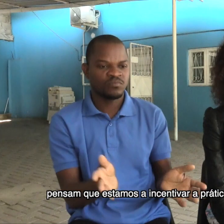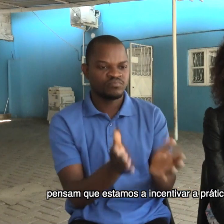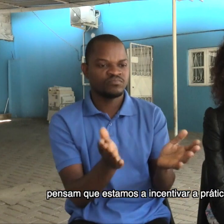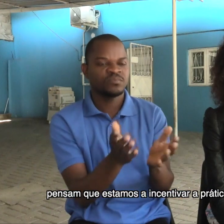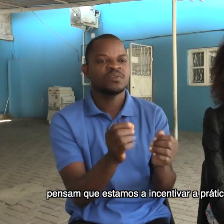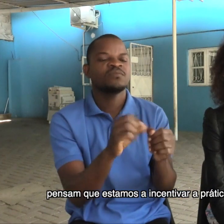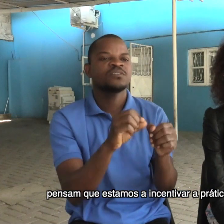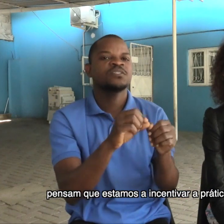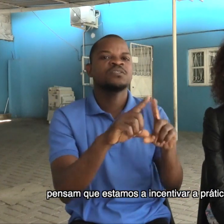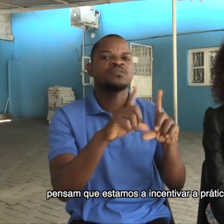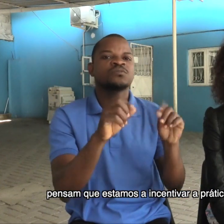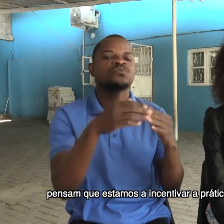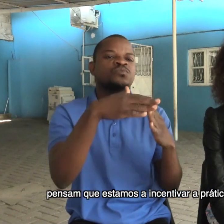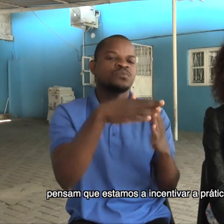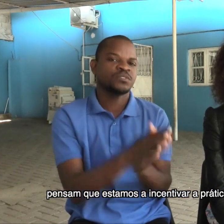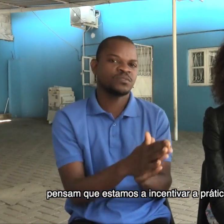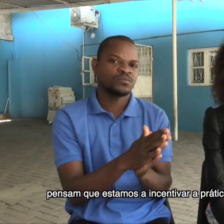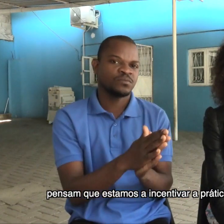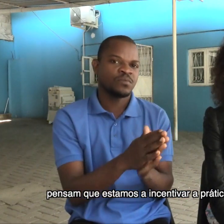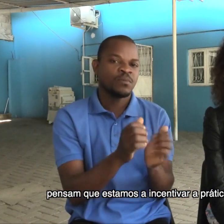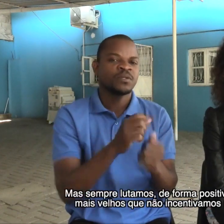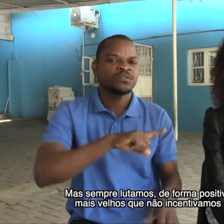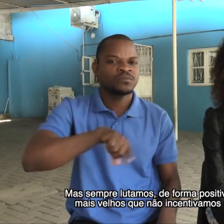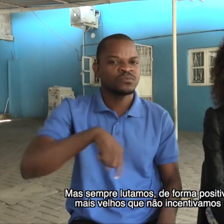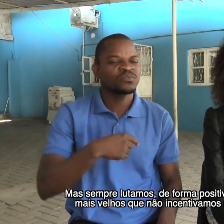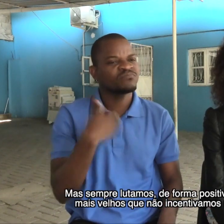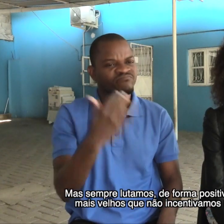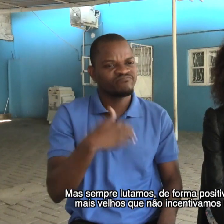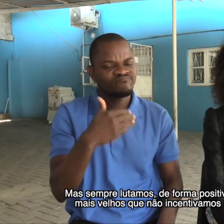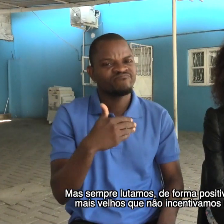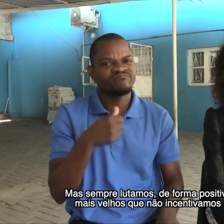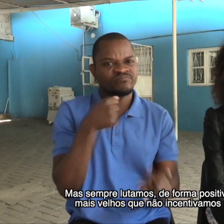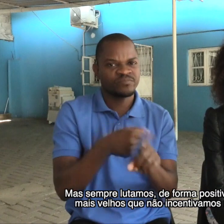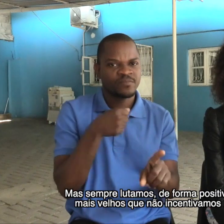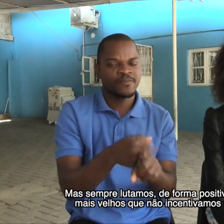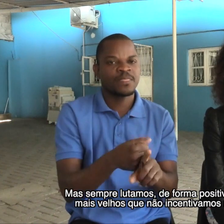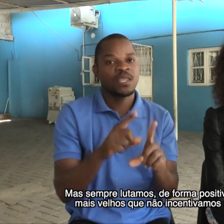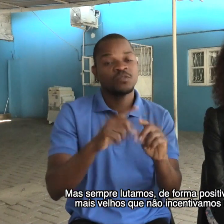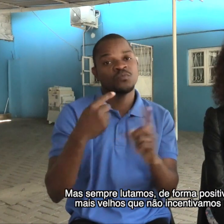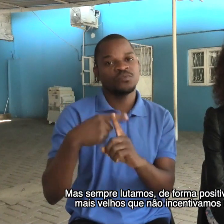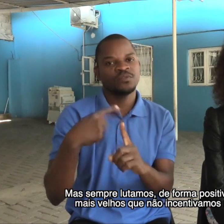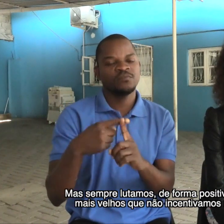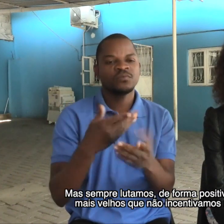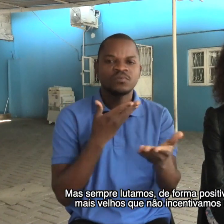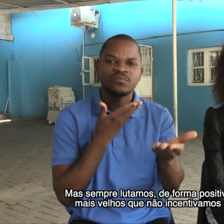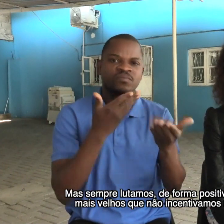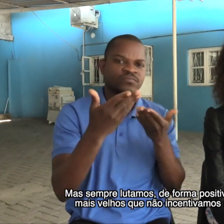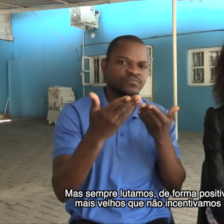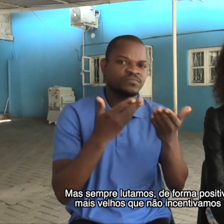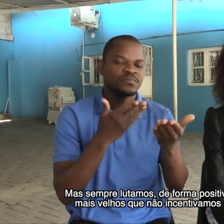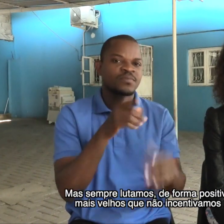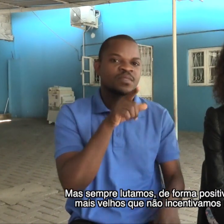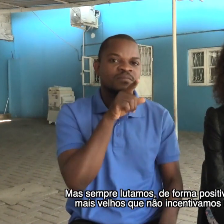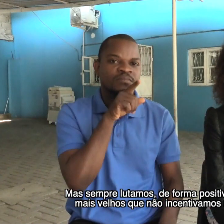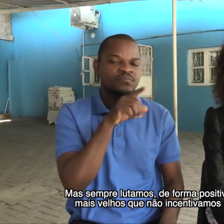a prática de relações sexuais. Então, nós sempre lutamos de forma positiva, né? Conversamos com os